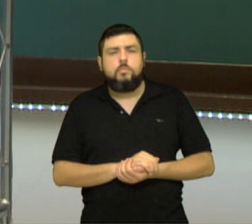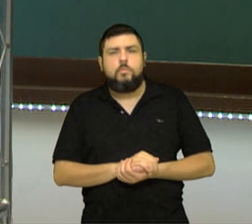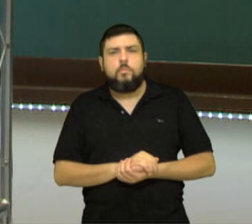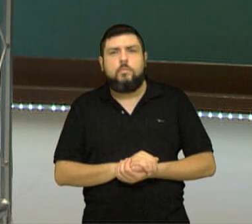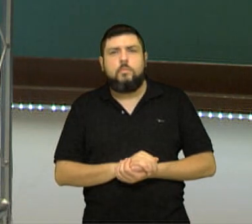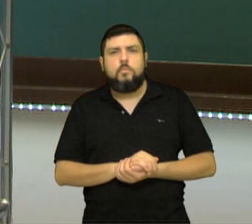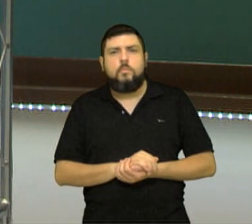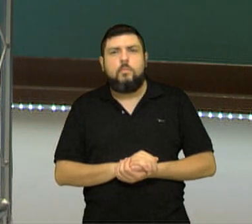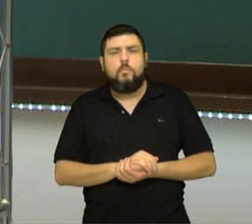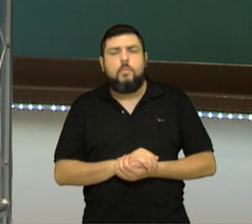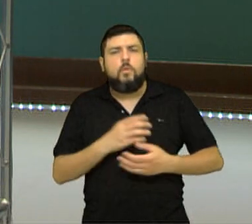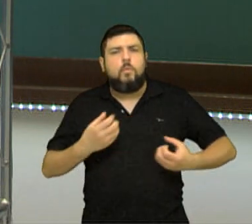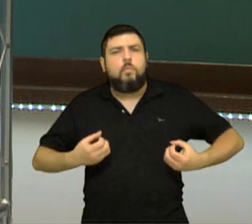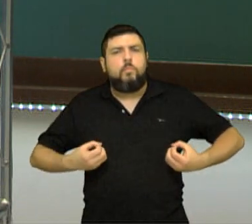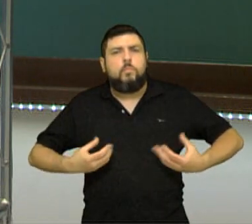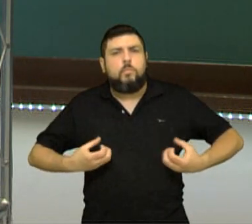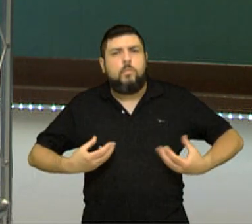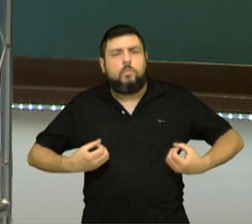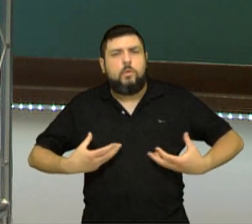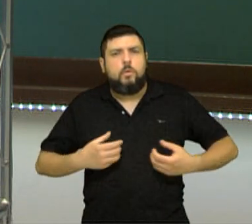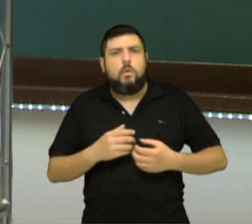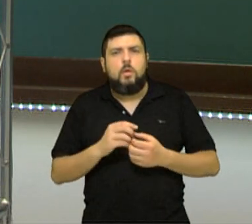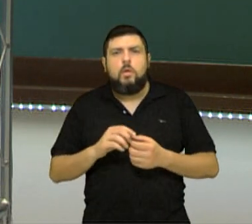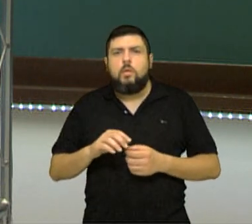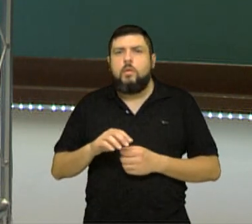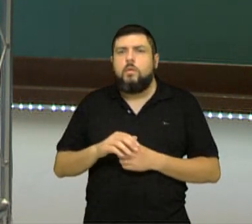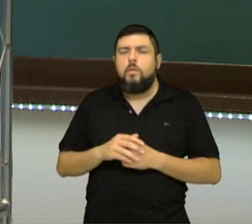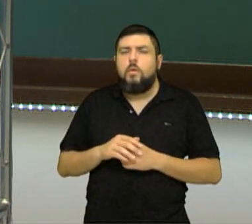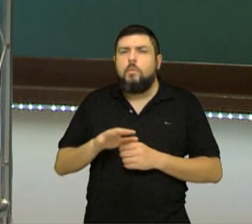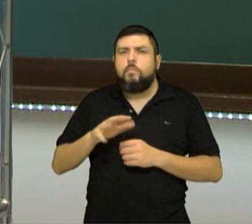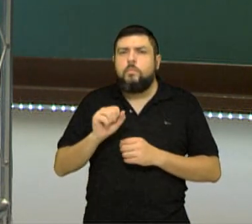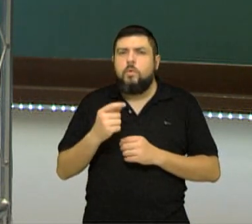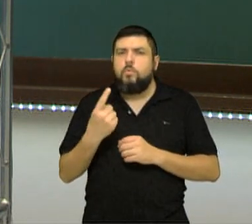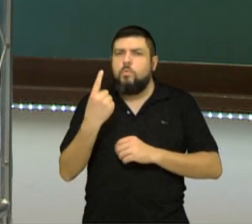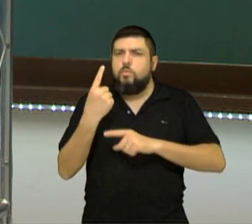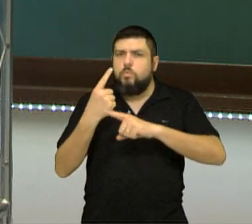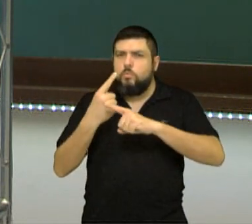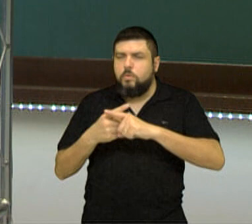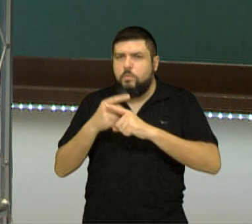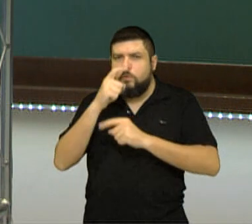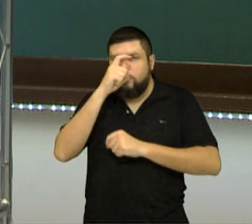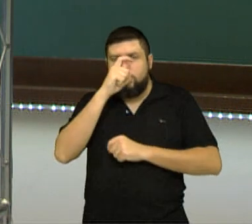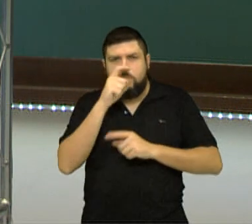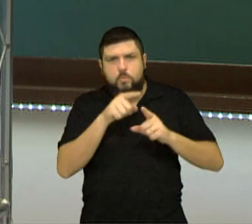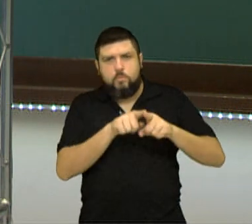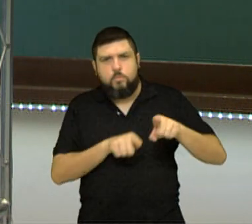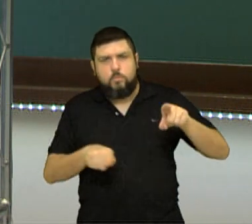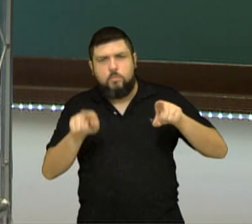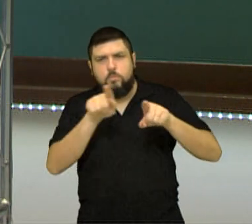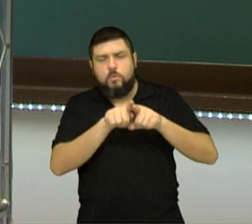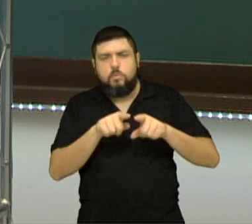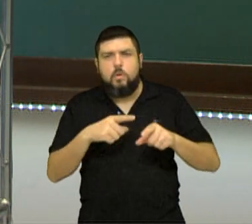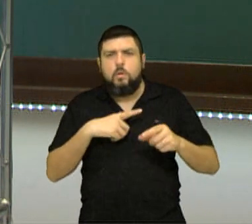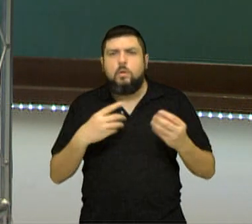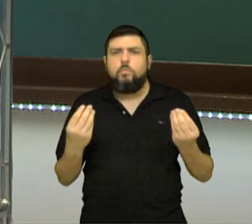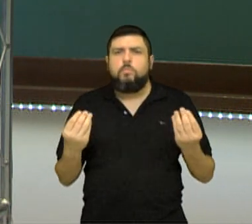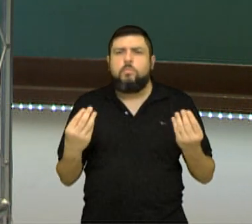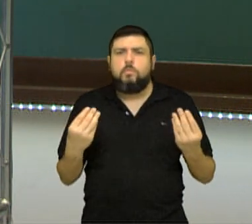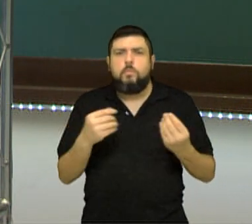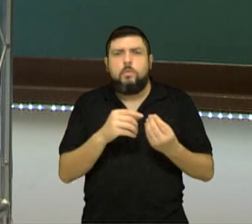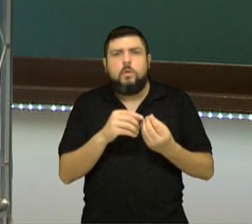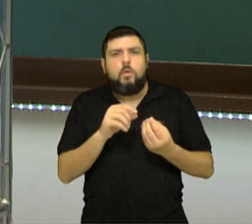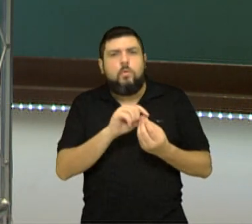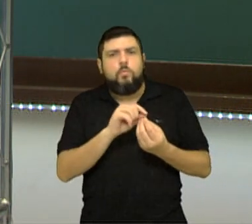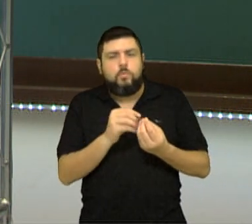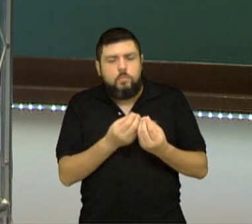ovulação ocorre normalmente uma vez a cada ciclo menstrual e envolve hormônios específicos, né? O estrogênio e a progesterona,